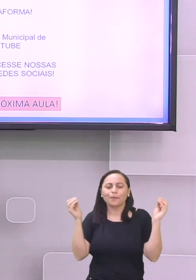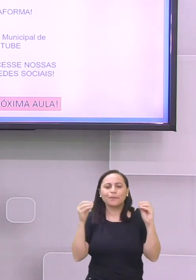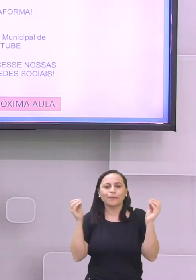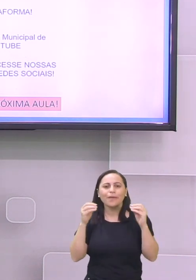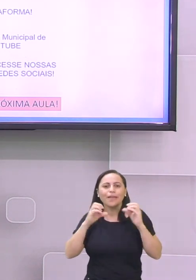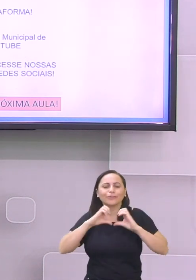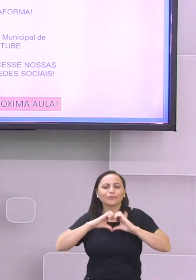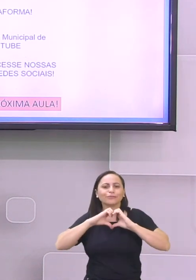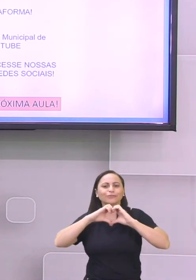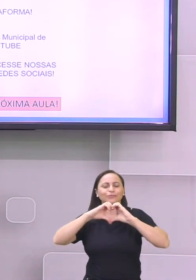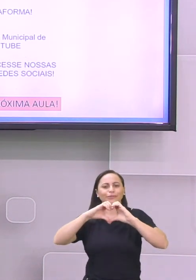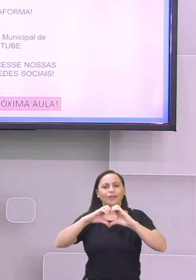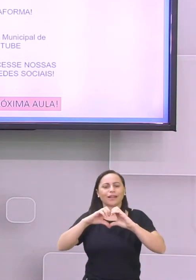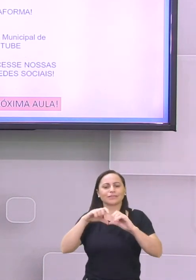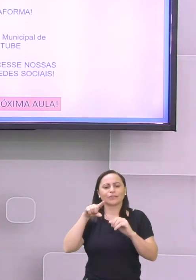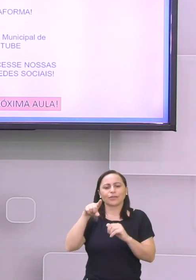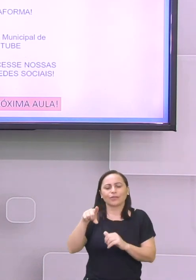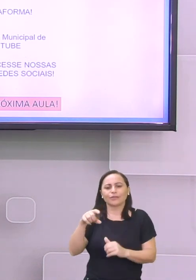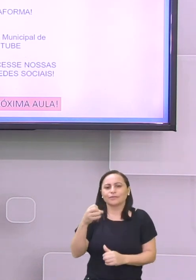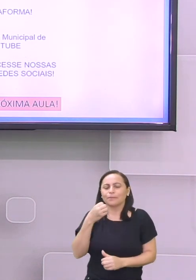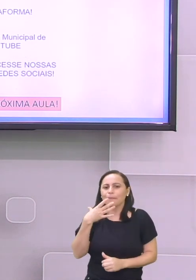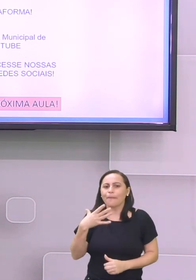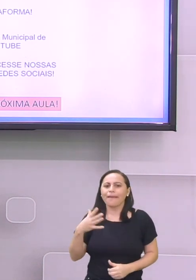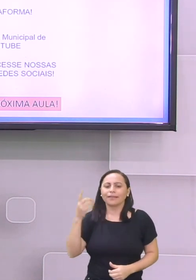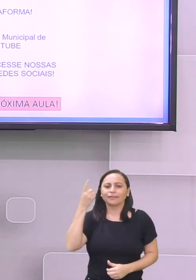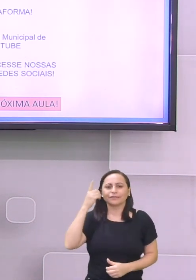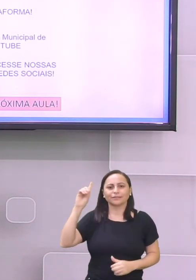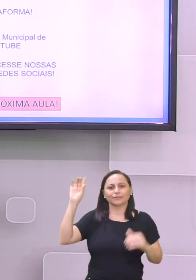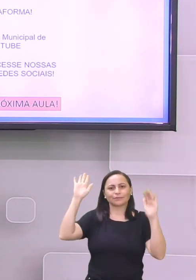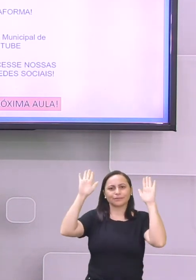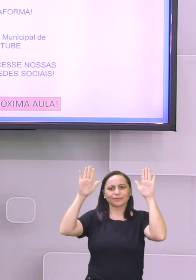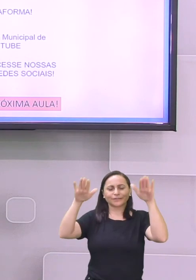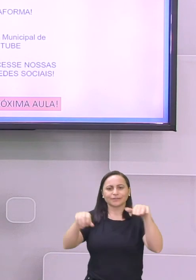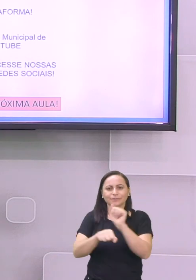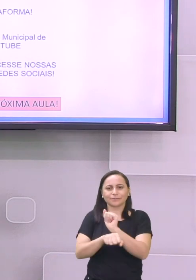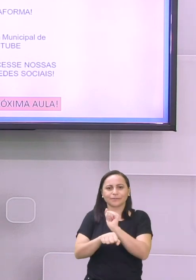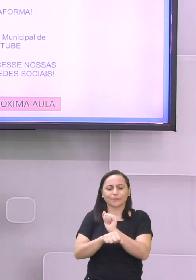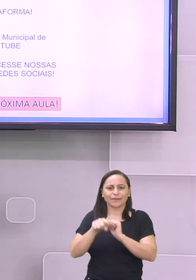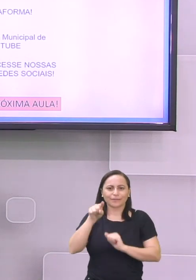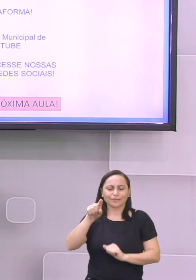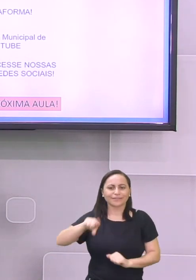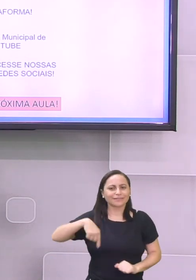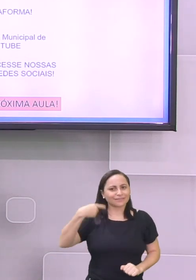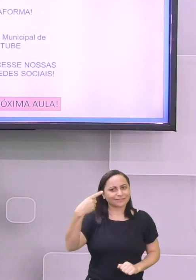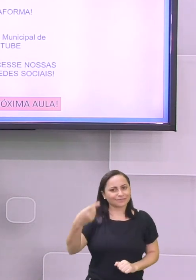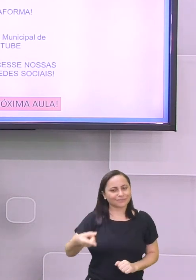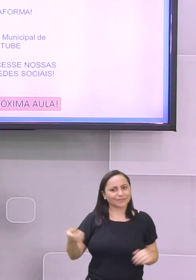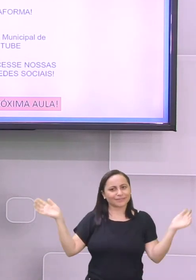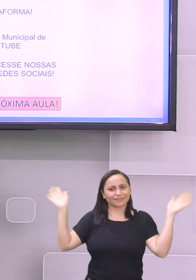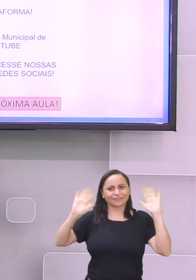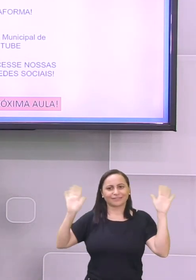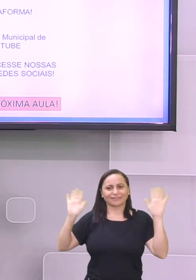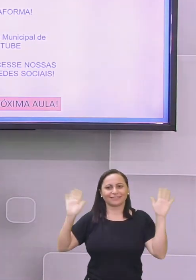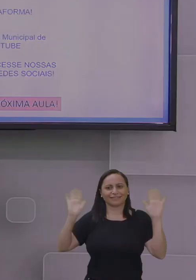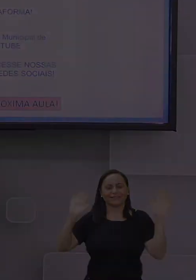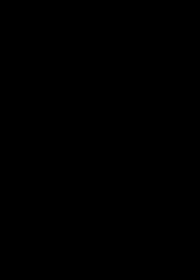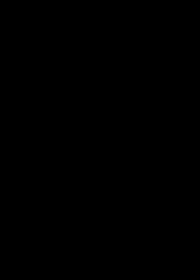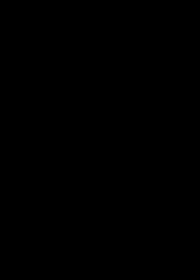que vocês fiquem bem, fiquem com Deus e aguardo vocês para a próxima aula. Tchauzinho!